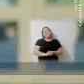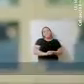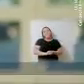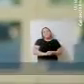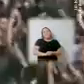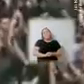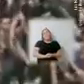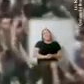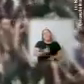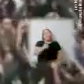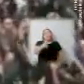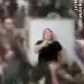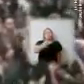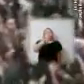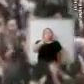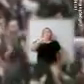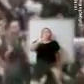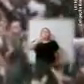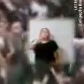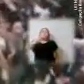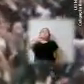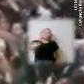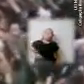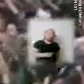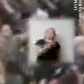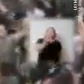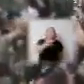meu time de ministros O PT